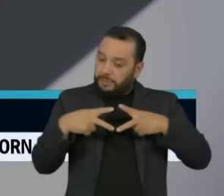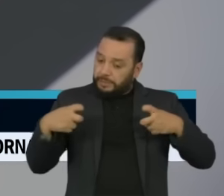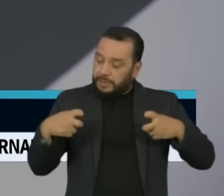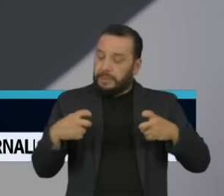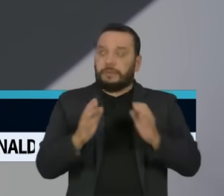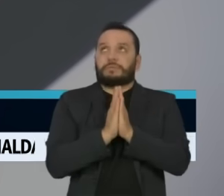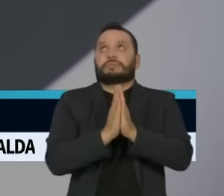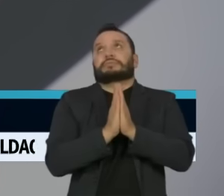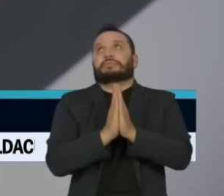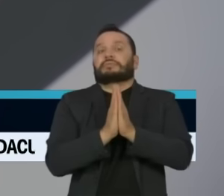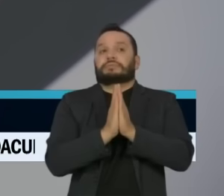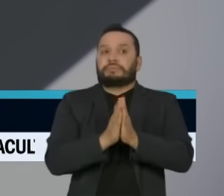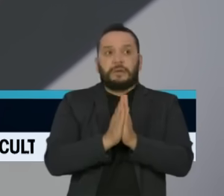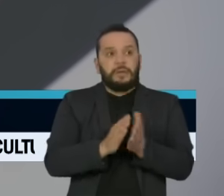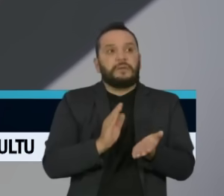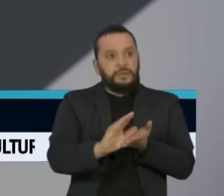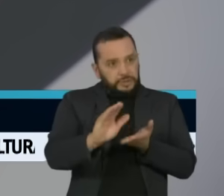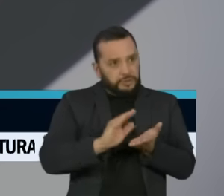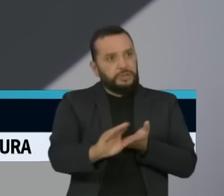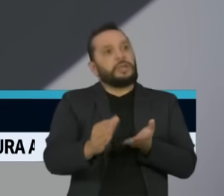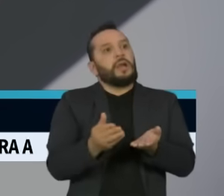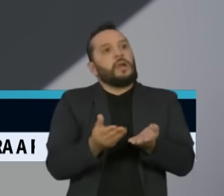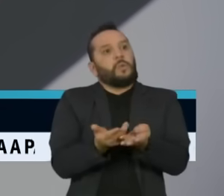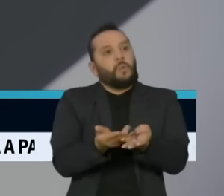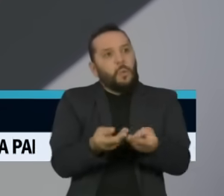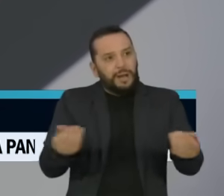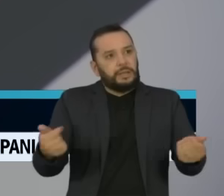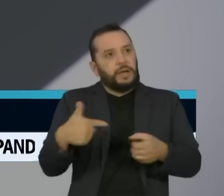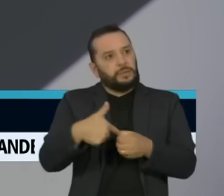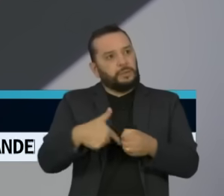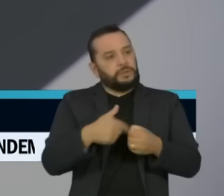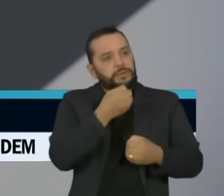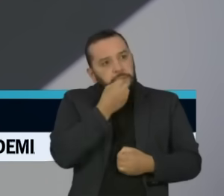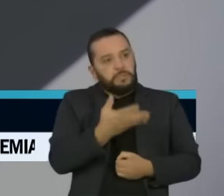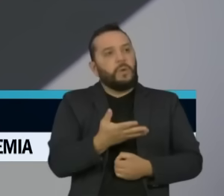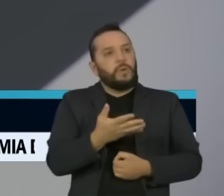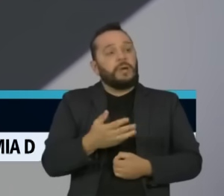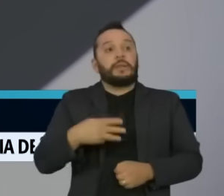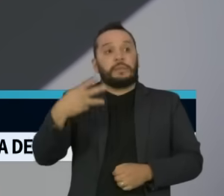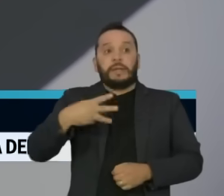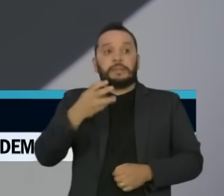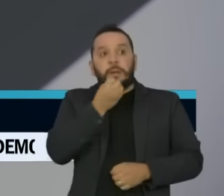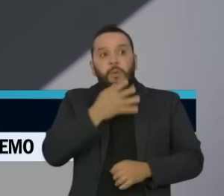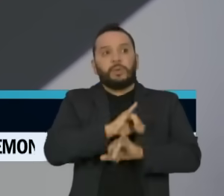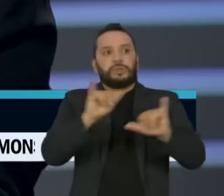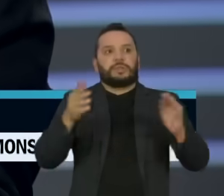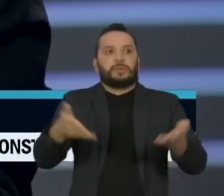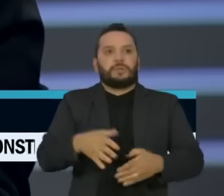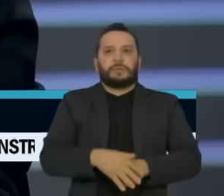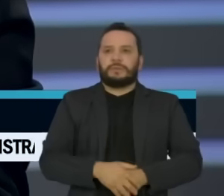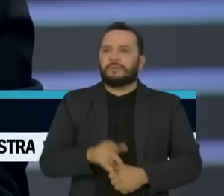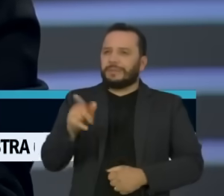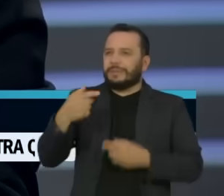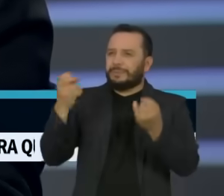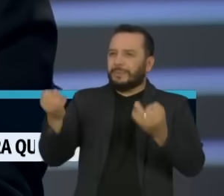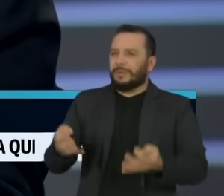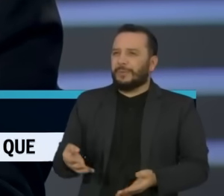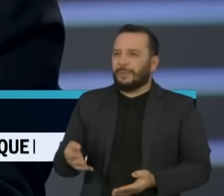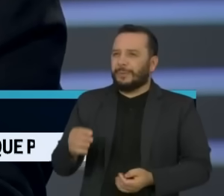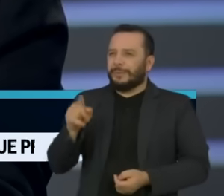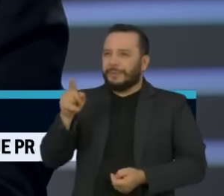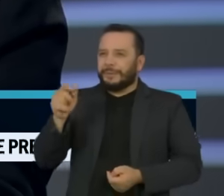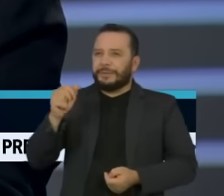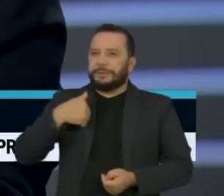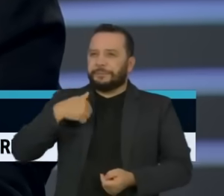tenha começado a investir em qualidade de combustível de uma forma mais eficiente. Então foi a terceira boa notícia. Sabe, isso que você falou me lembrou uma